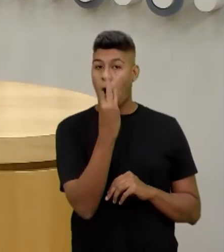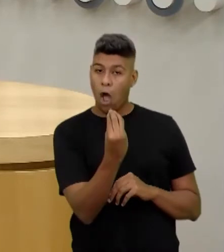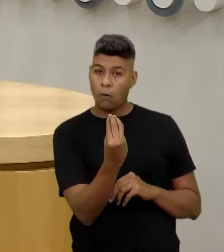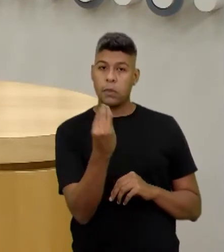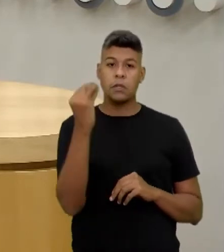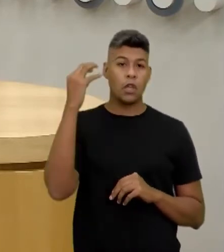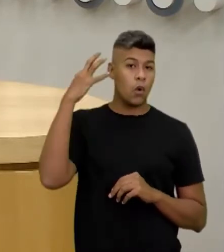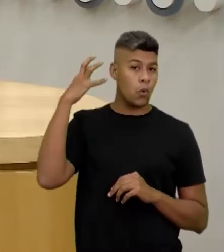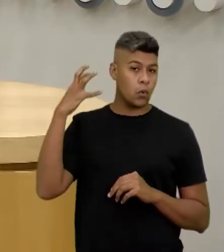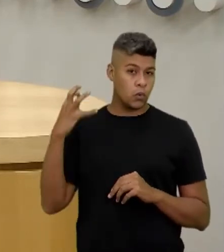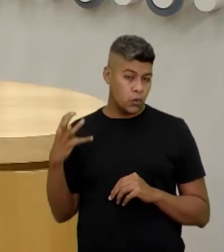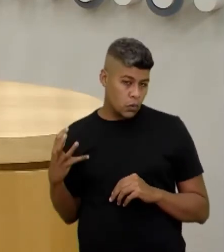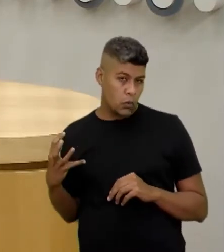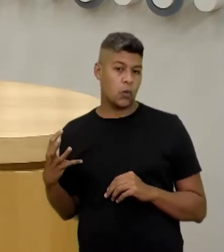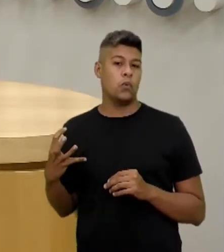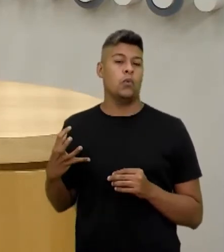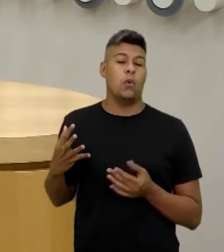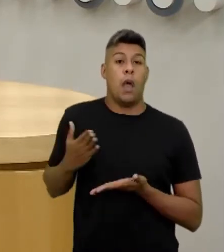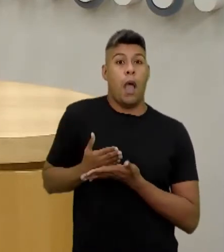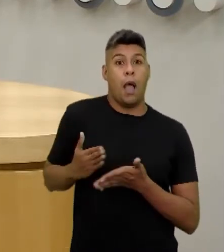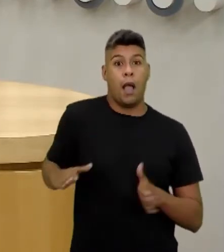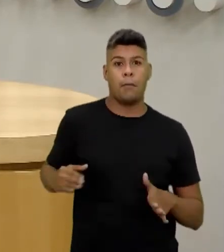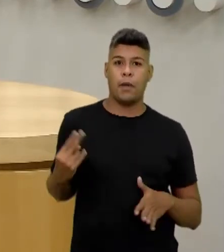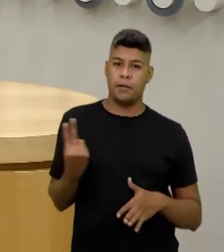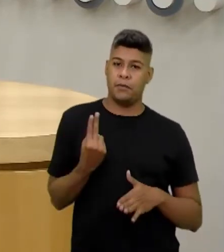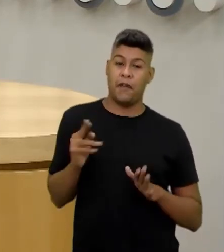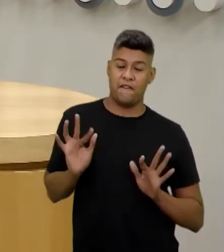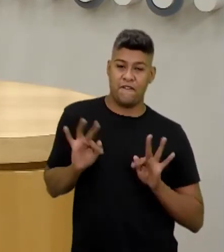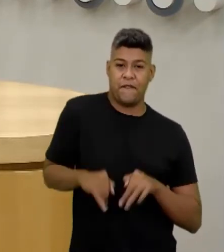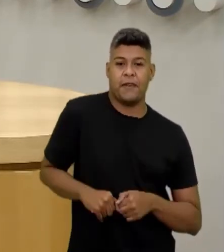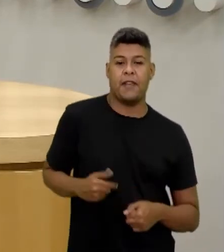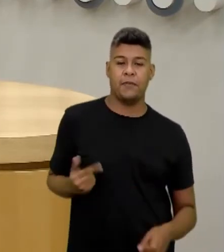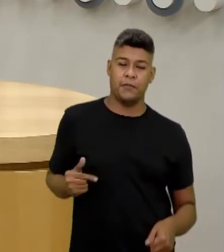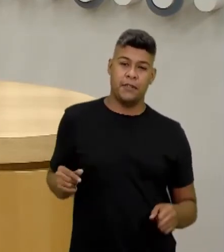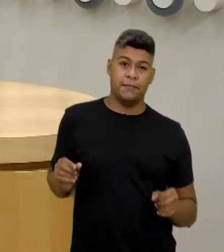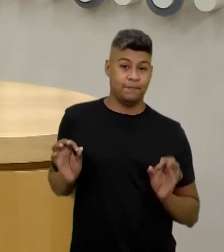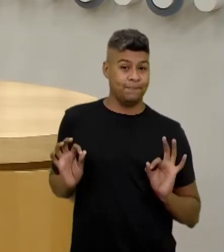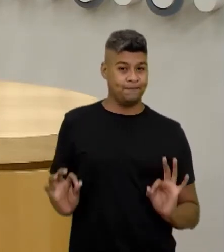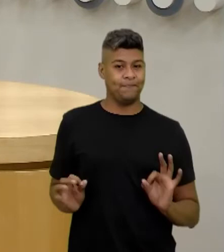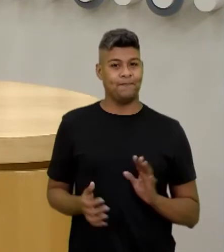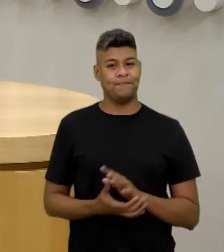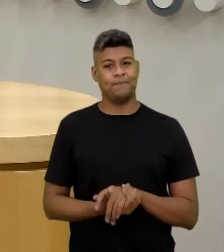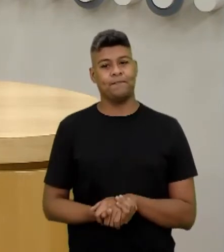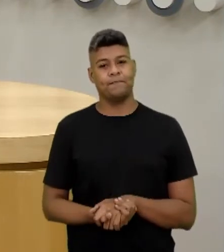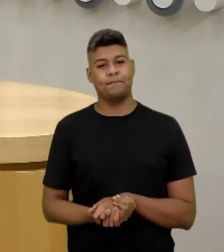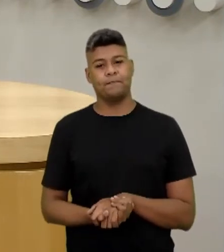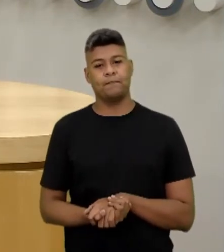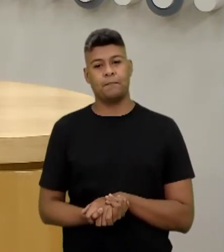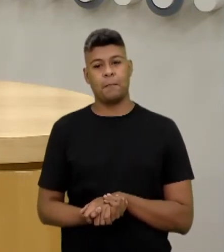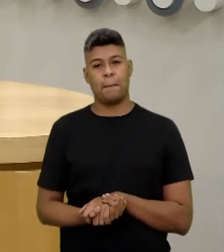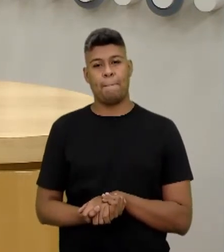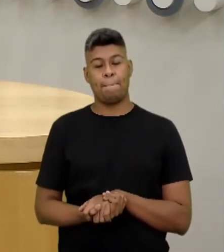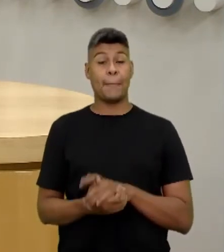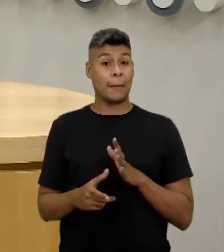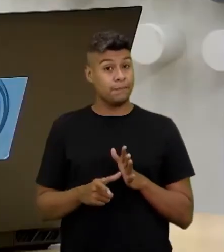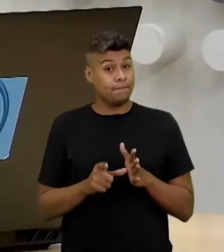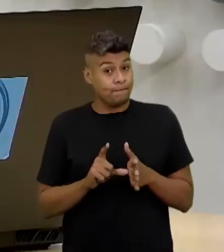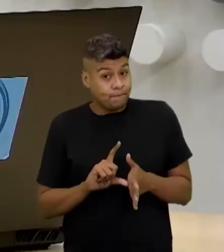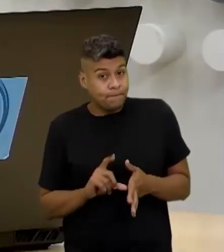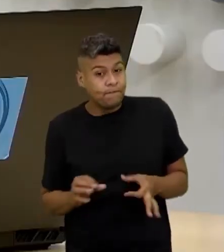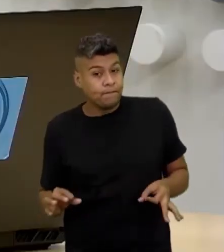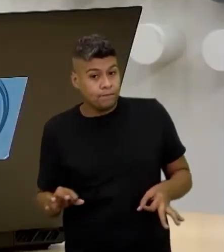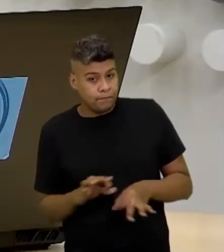ela certamente está longe de acabar tá longe hein de encontrar um final certo aí antes da gente